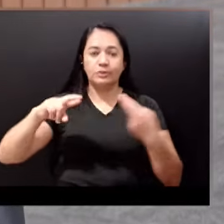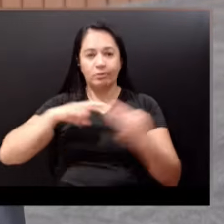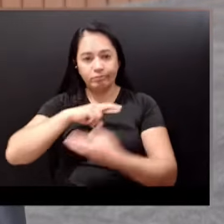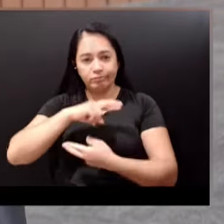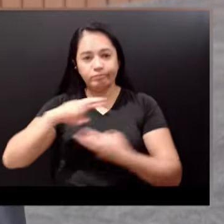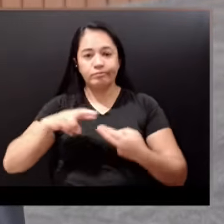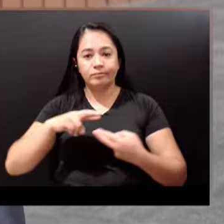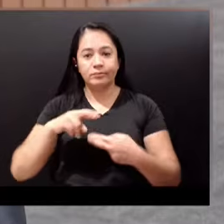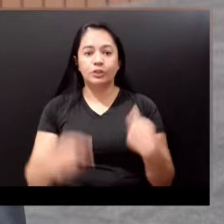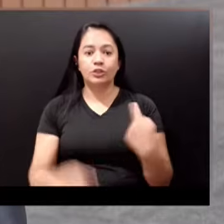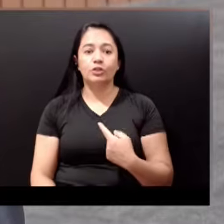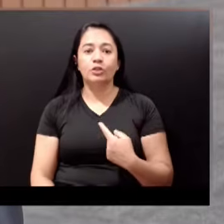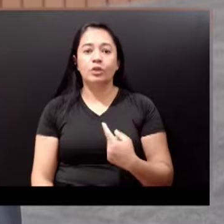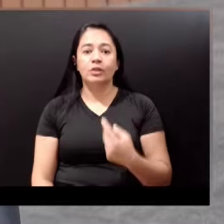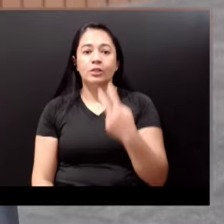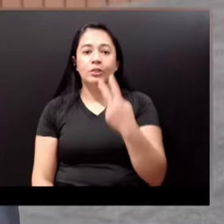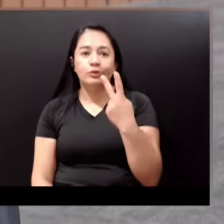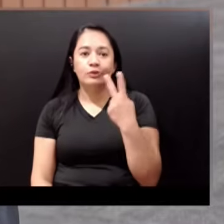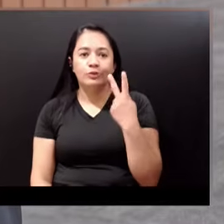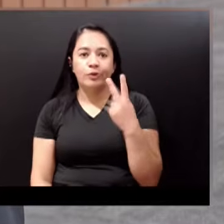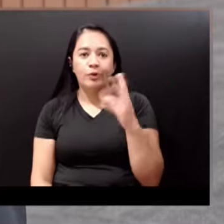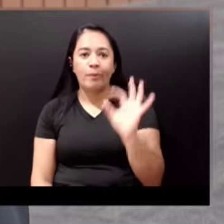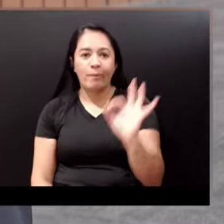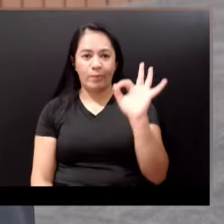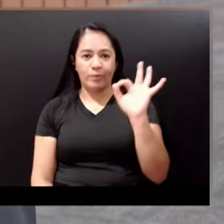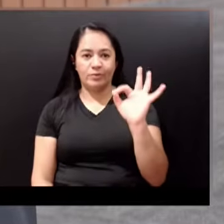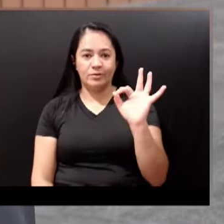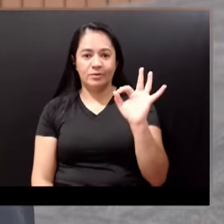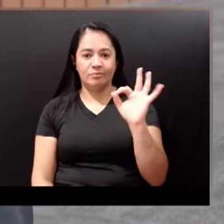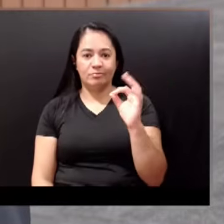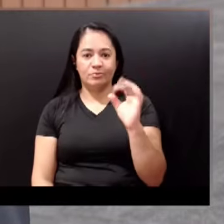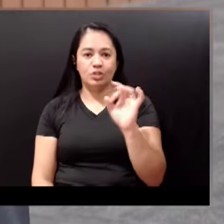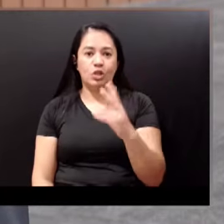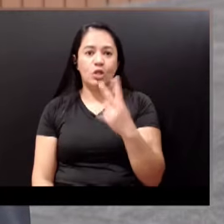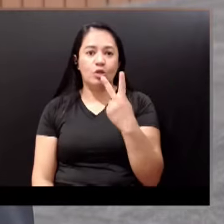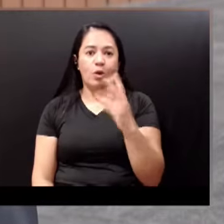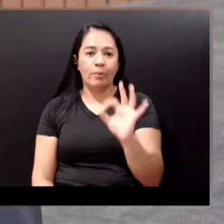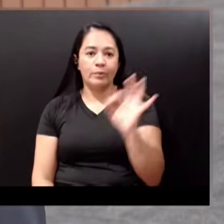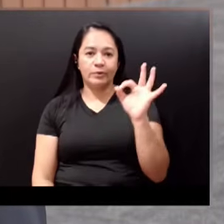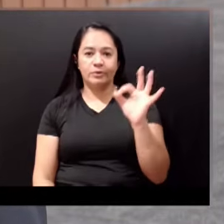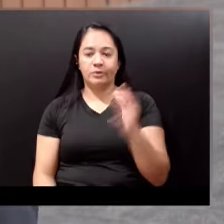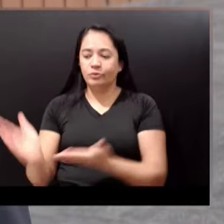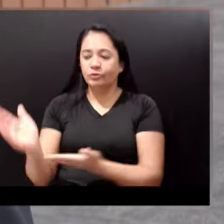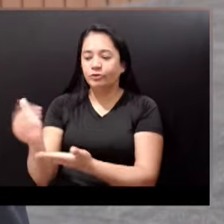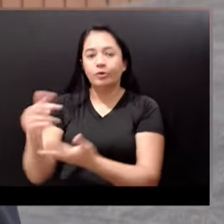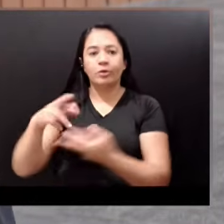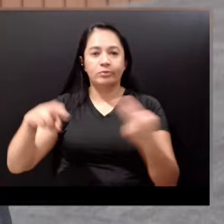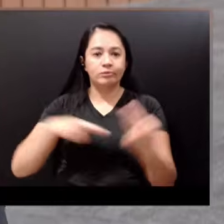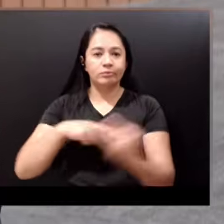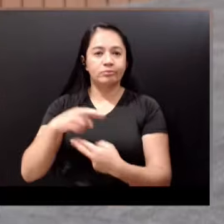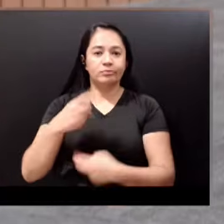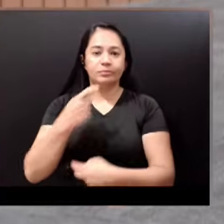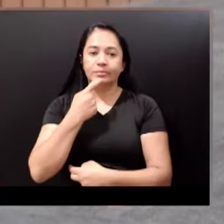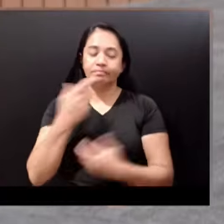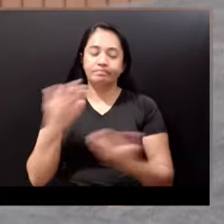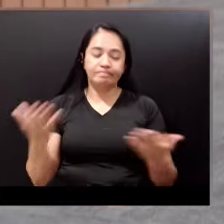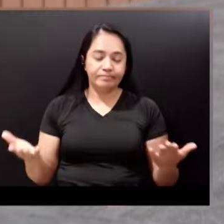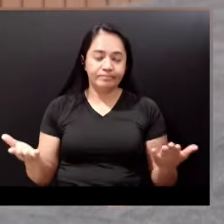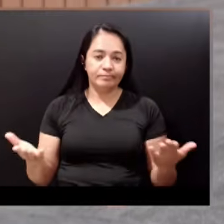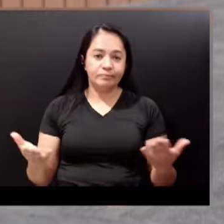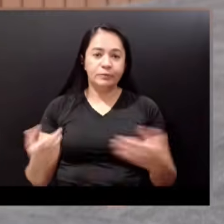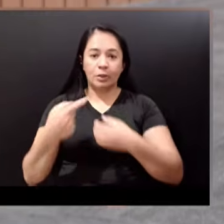apenas 2%, nem 2% de coleta seletiva na nossa cidade. Então, uma cidade que se